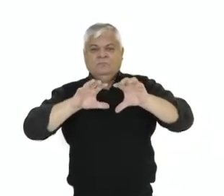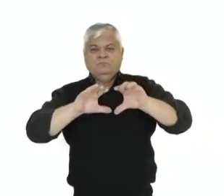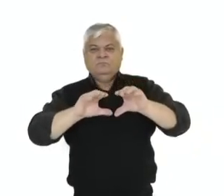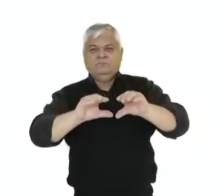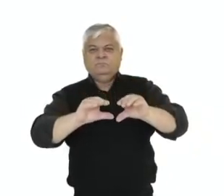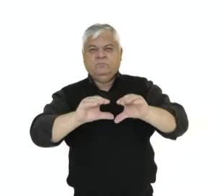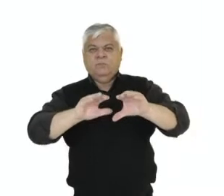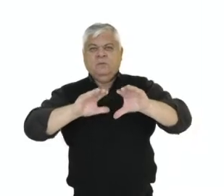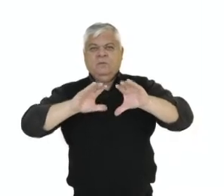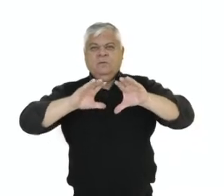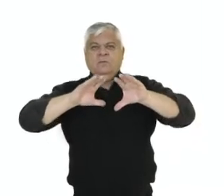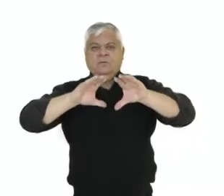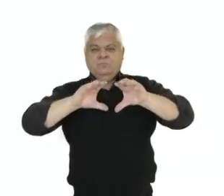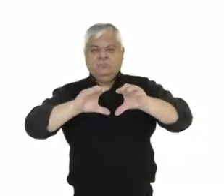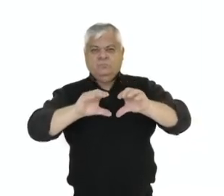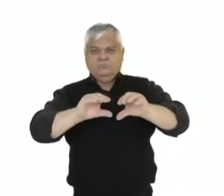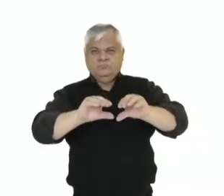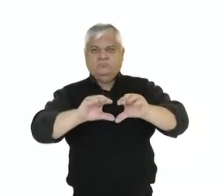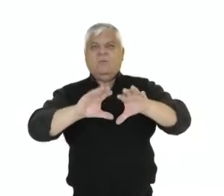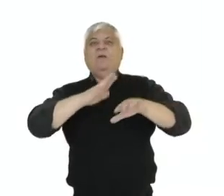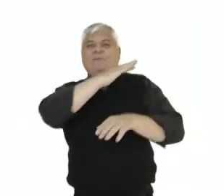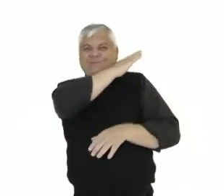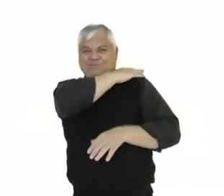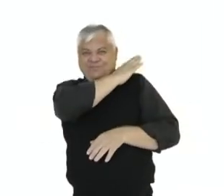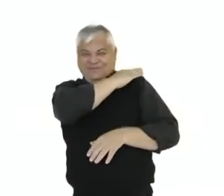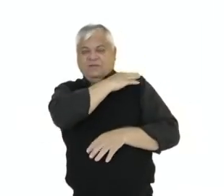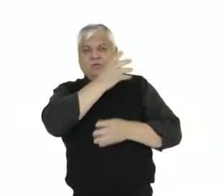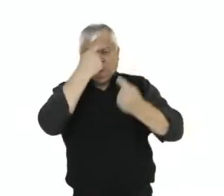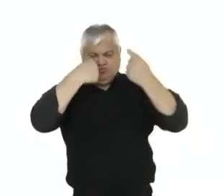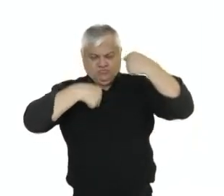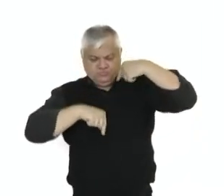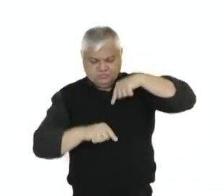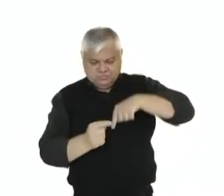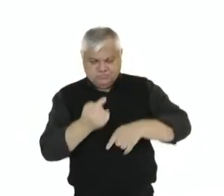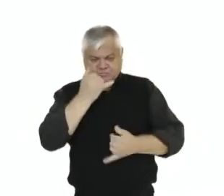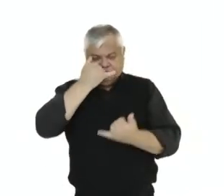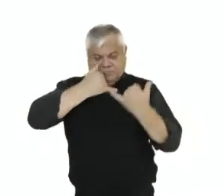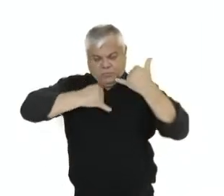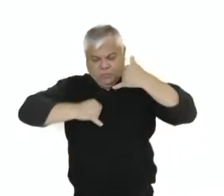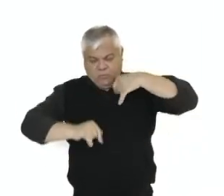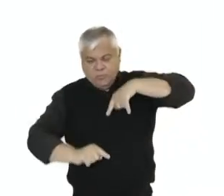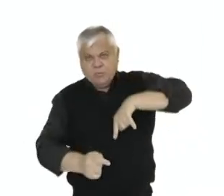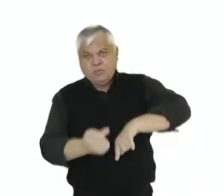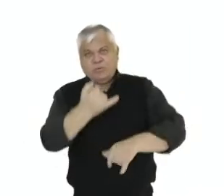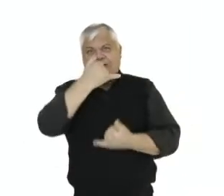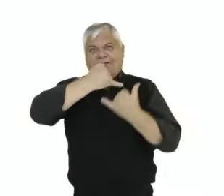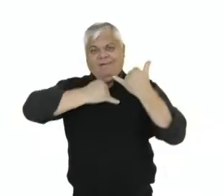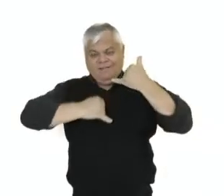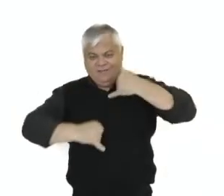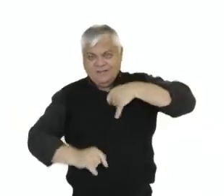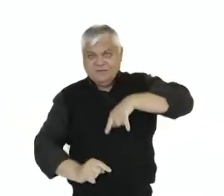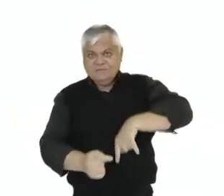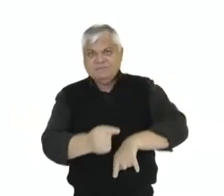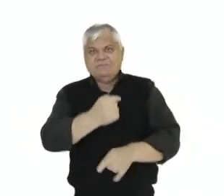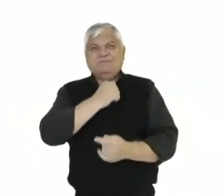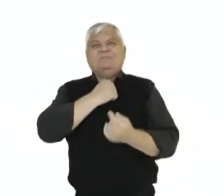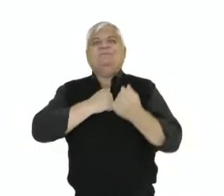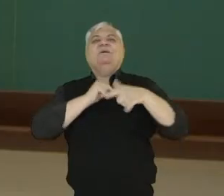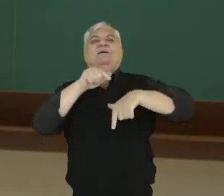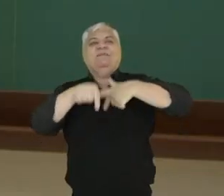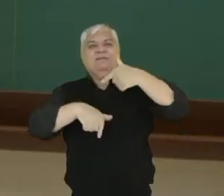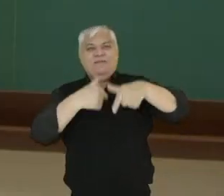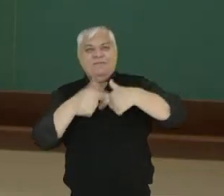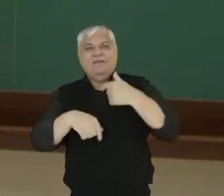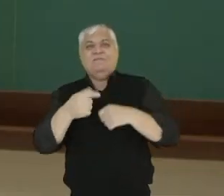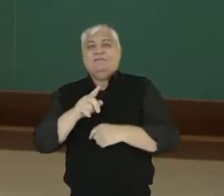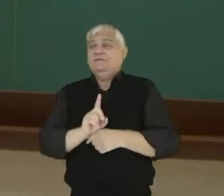reações químicas que ocorrem no corpo e também realizar trabalhos sobre objetos externos, como esse cara aqui,